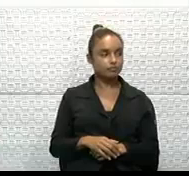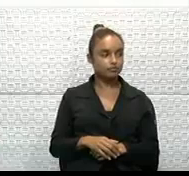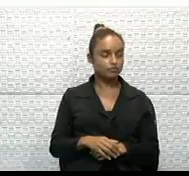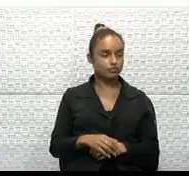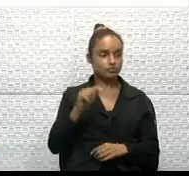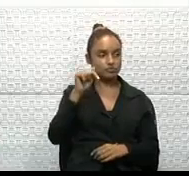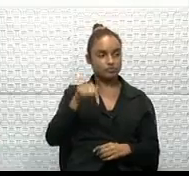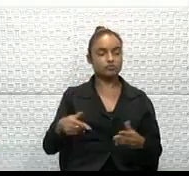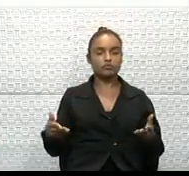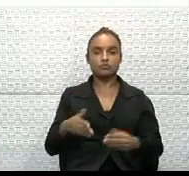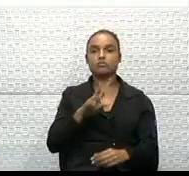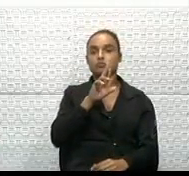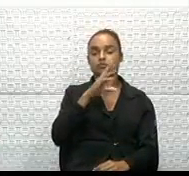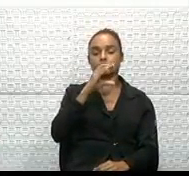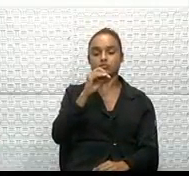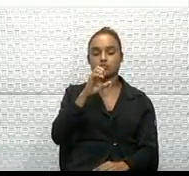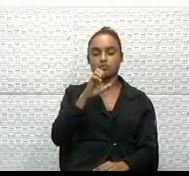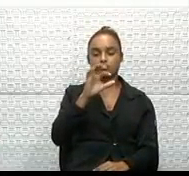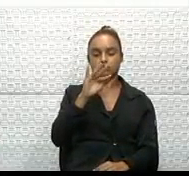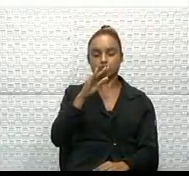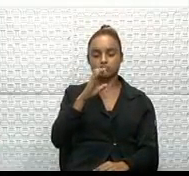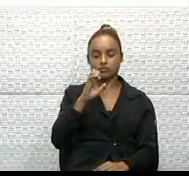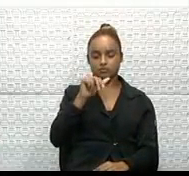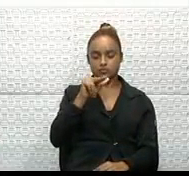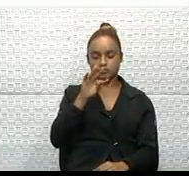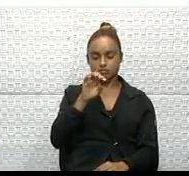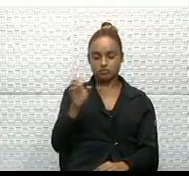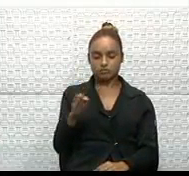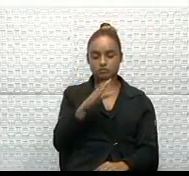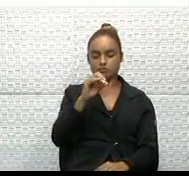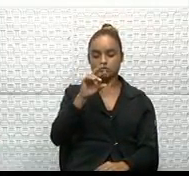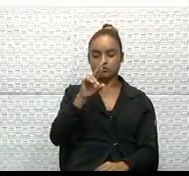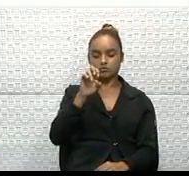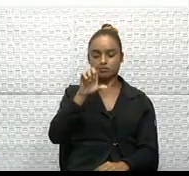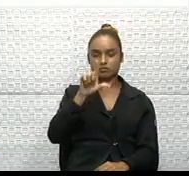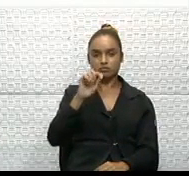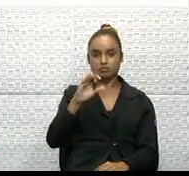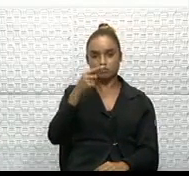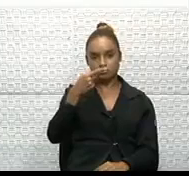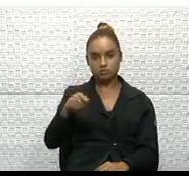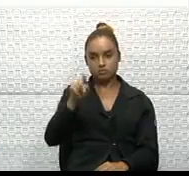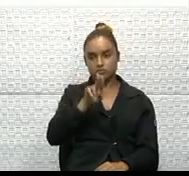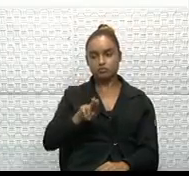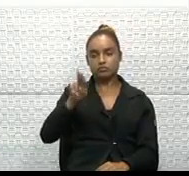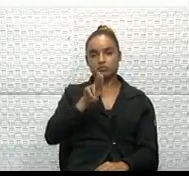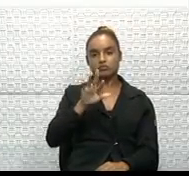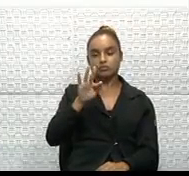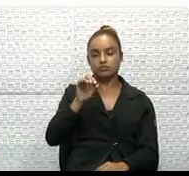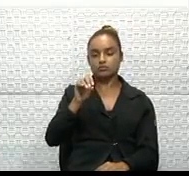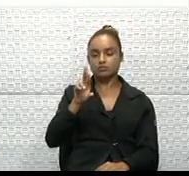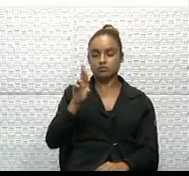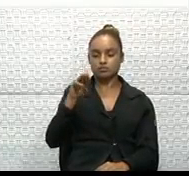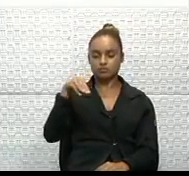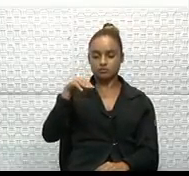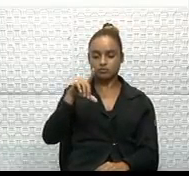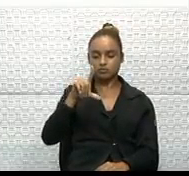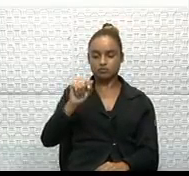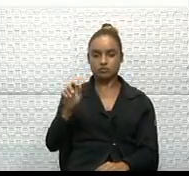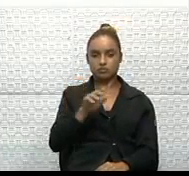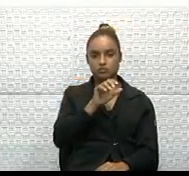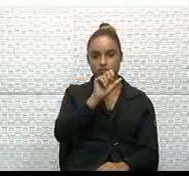Nós vamos determinar esse coeficiente de correlação, ou pode-se determinar, utilizando a seguinte fórmula. SQ